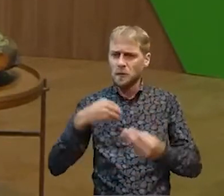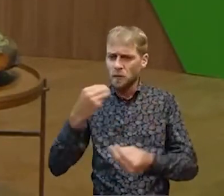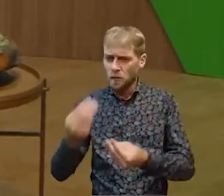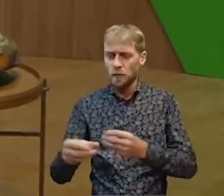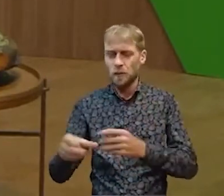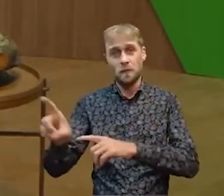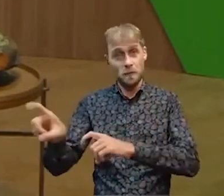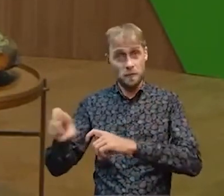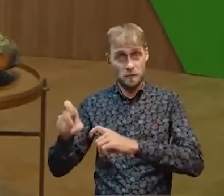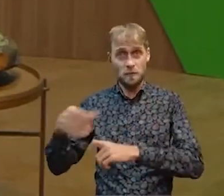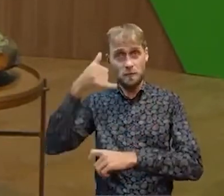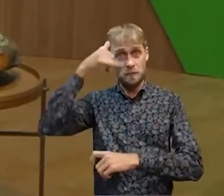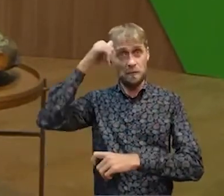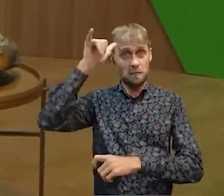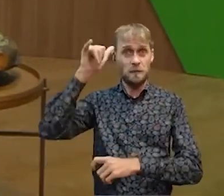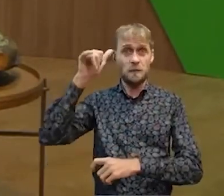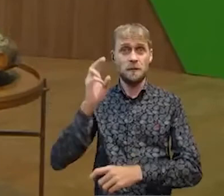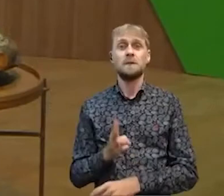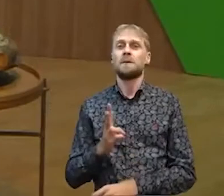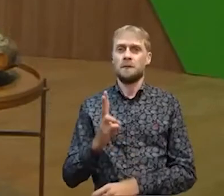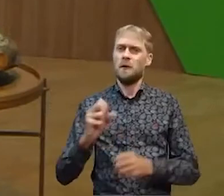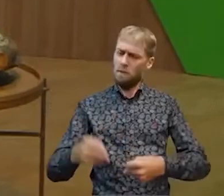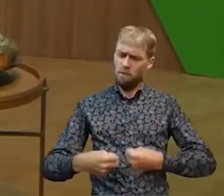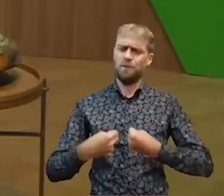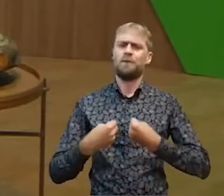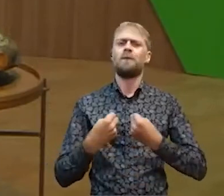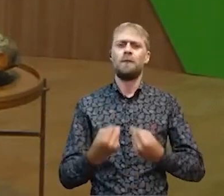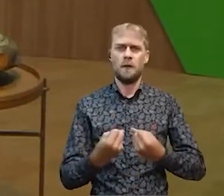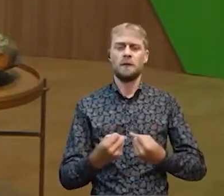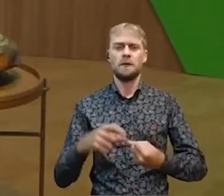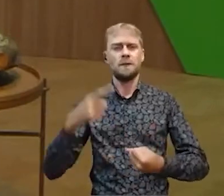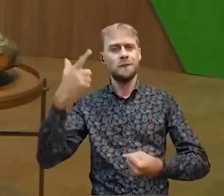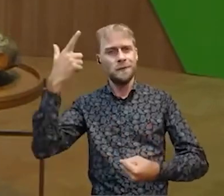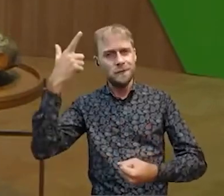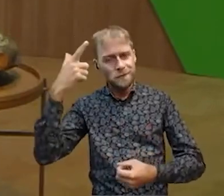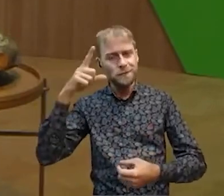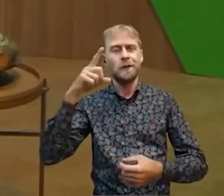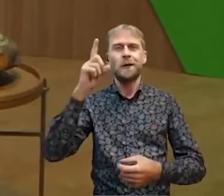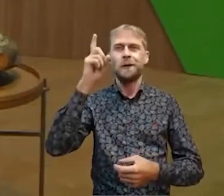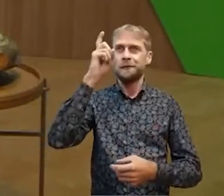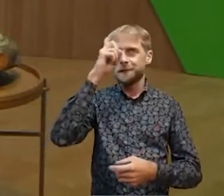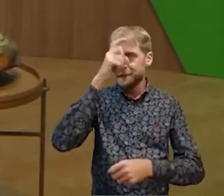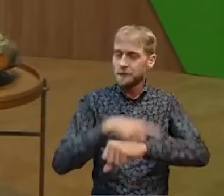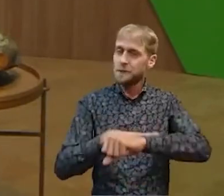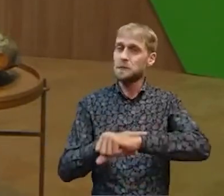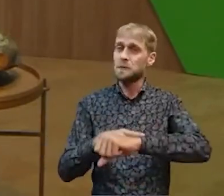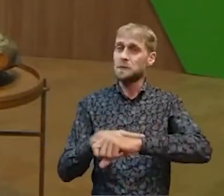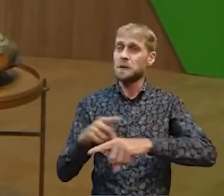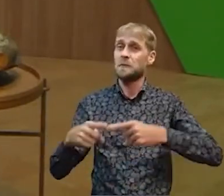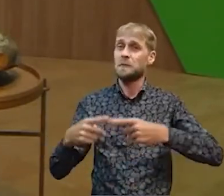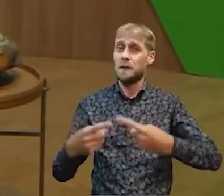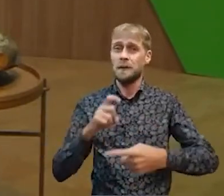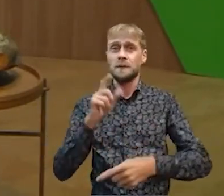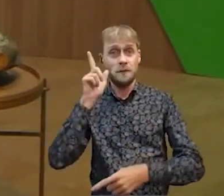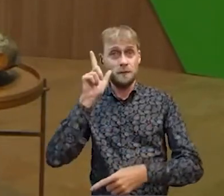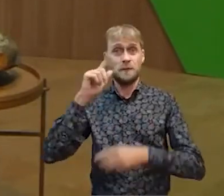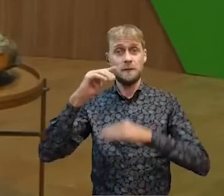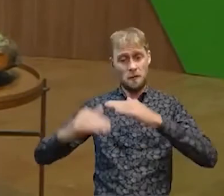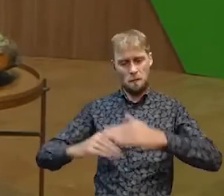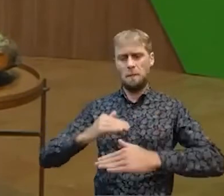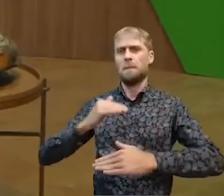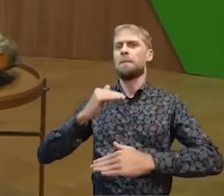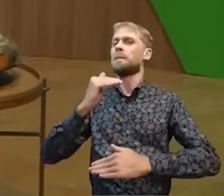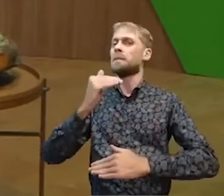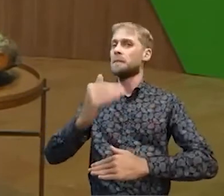agropecuário tem e dentro de mais uma dificuldade que ele não estava nem acostumado, conseguindo superar com grandeza e